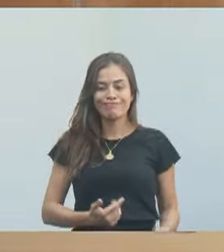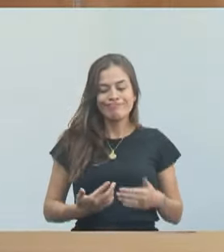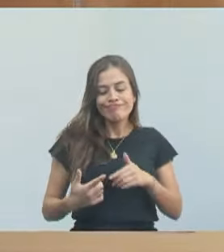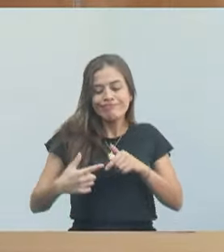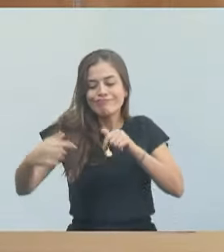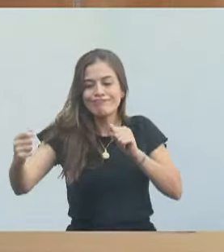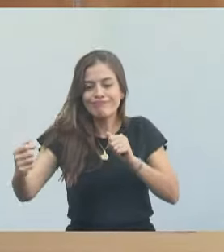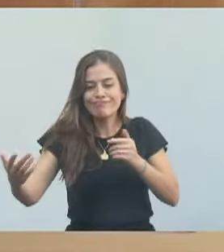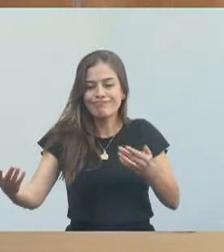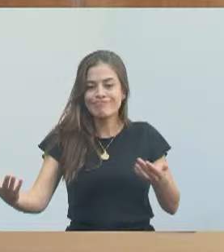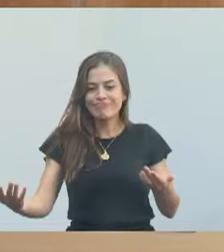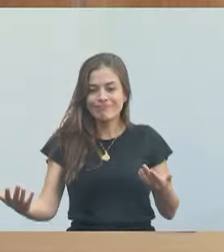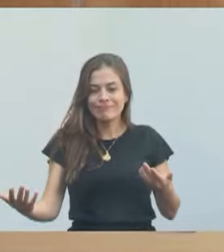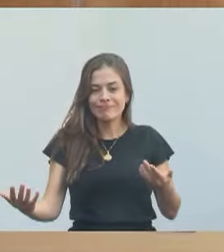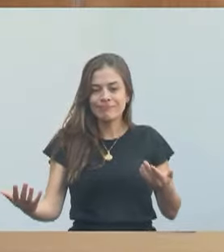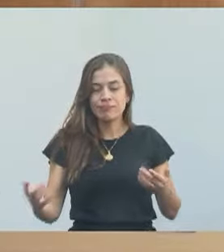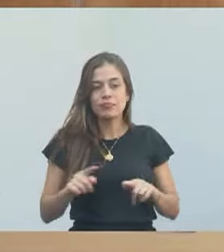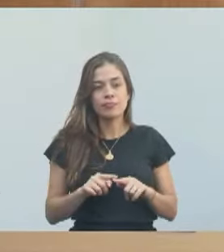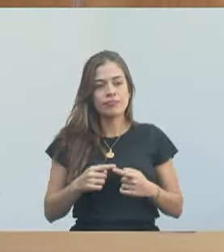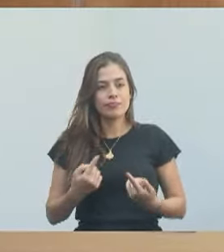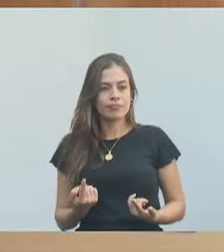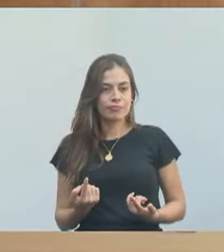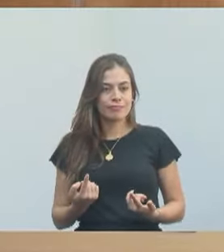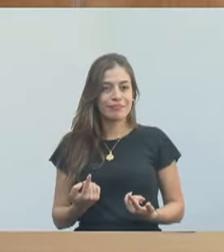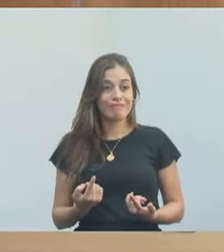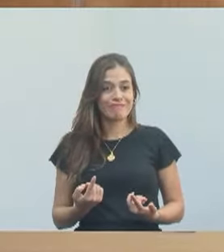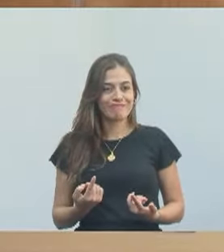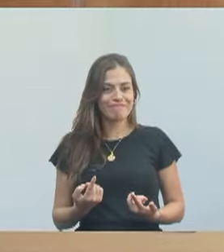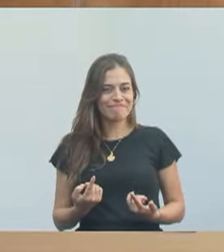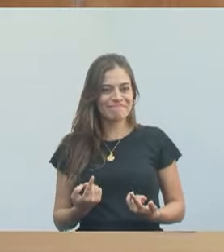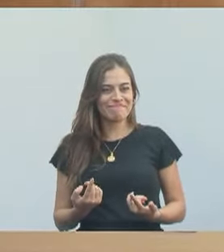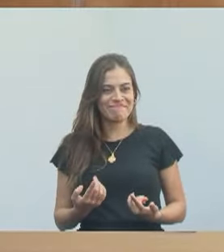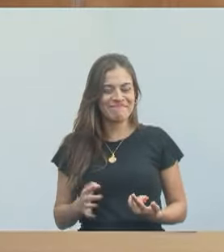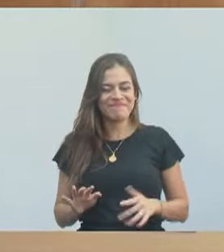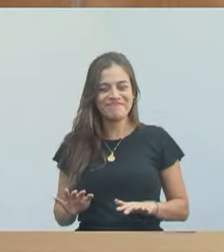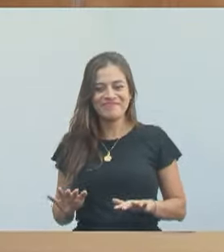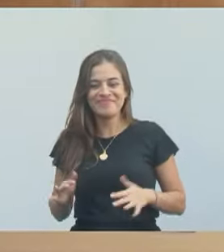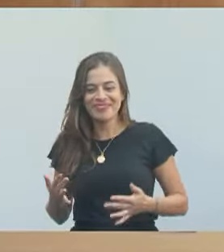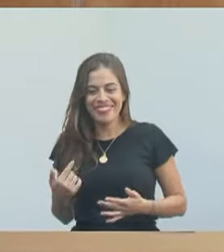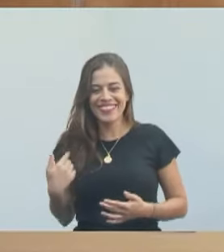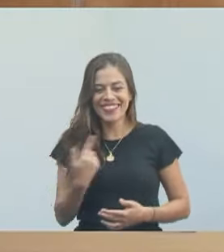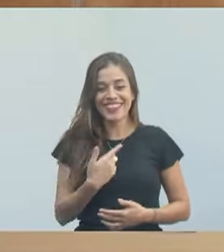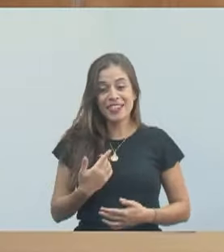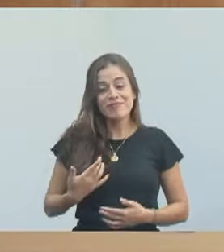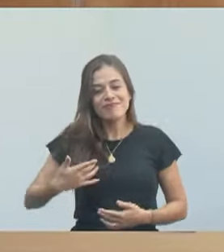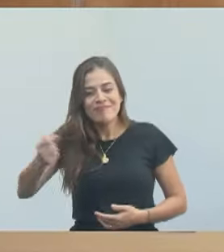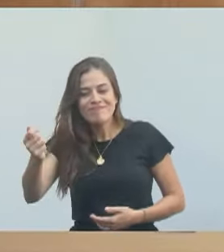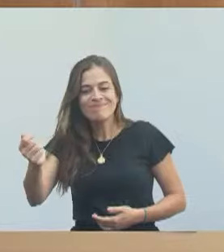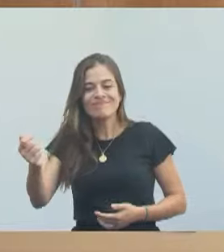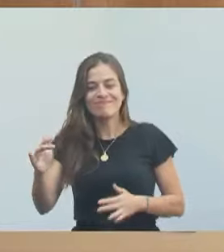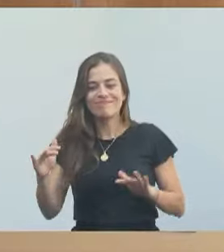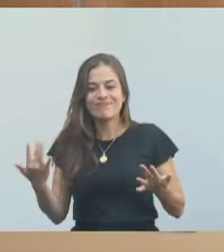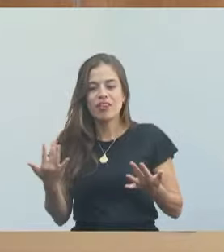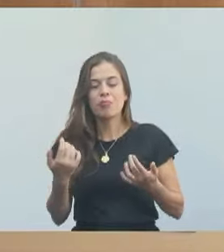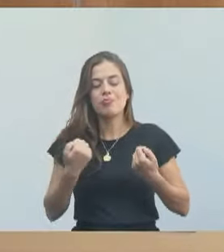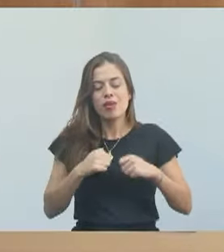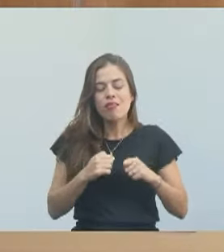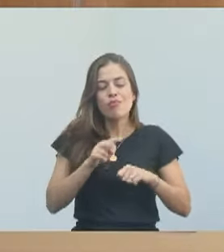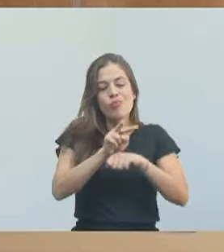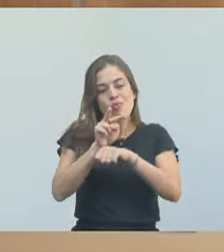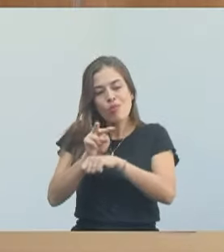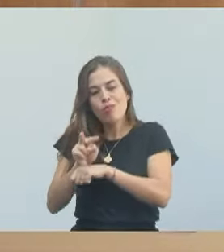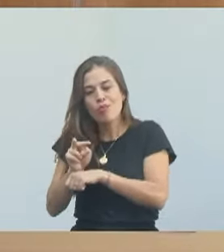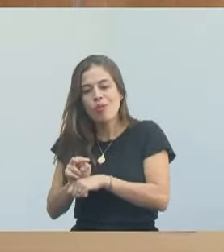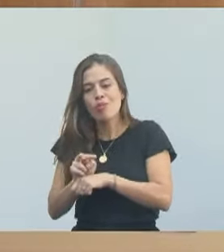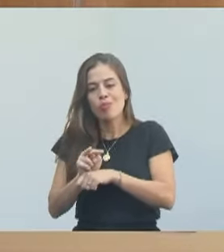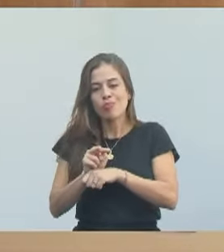passageiros nesse município. Mas enquanto somos passageiros, temos que cuidar de cada ponto, de cada parada